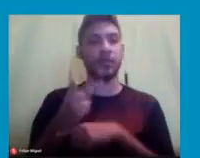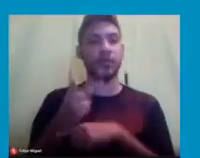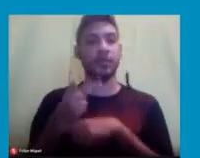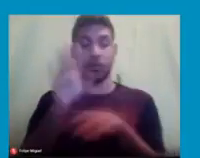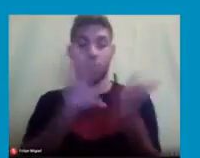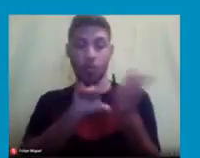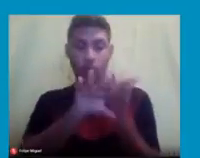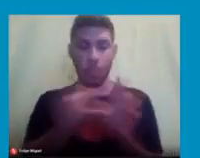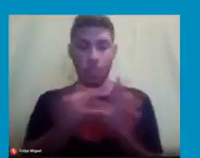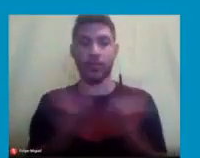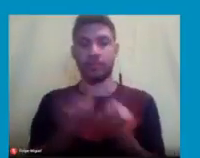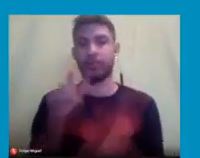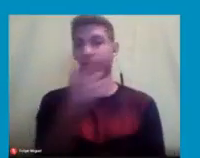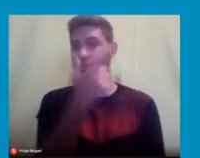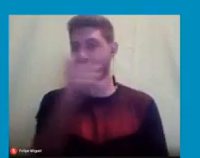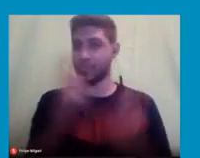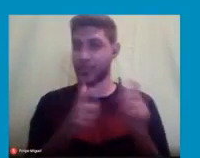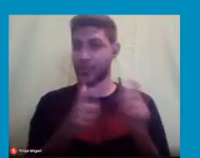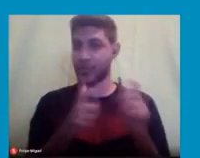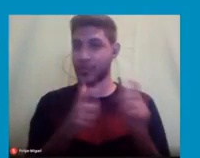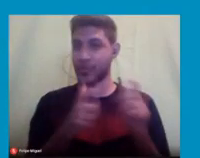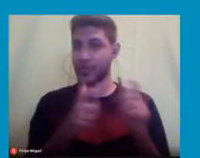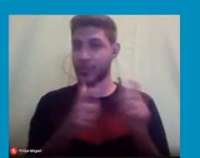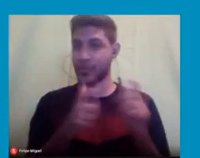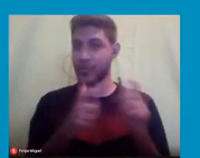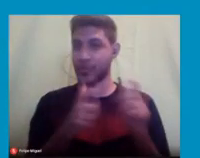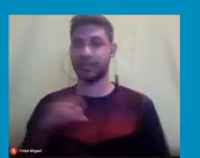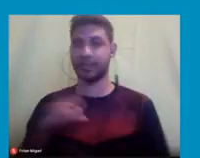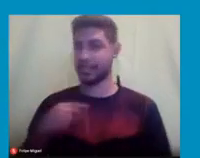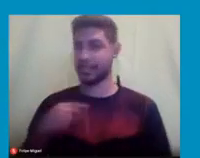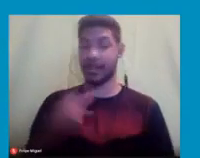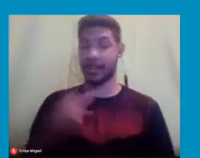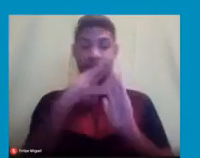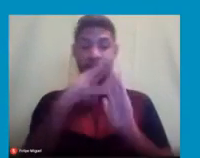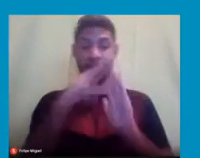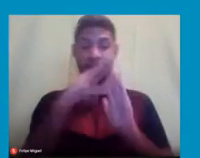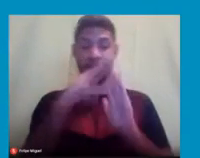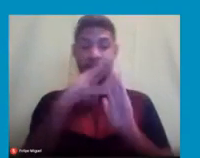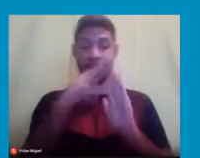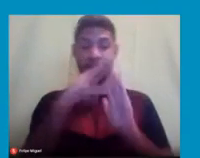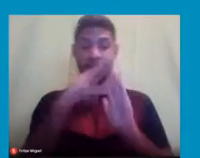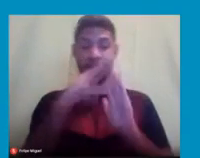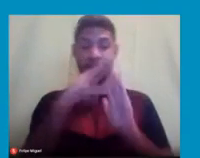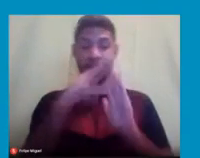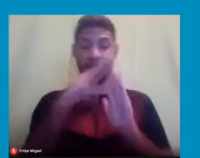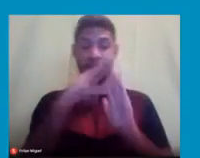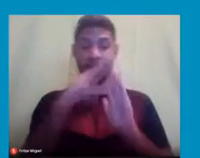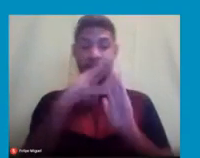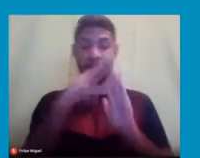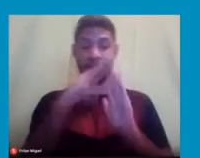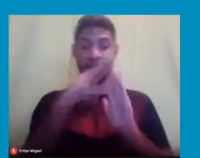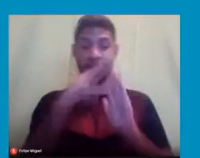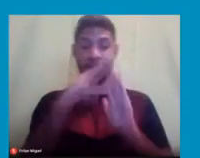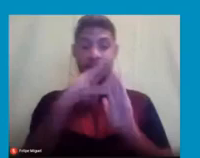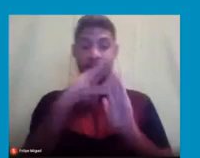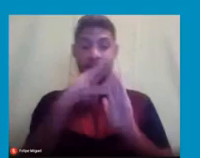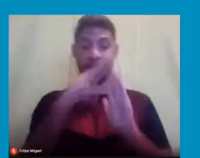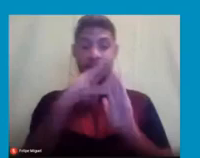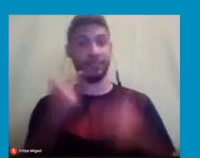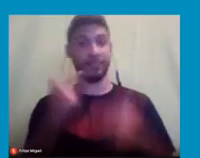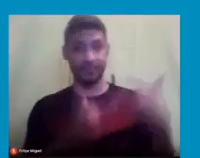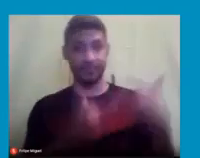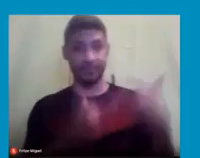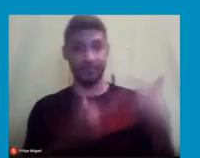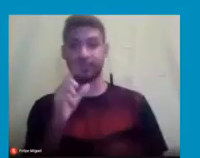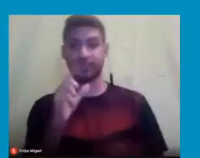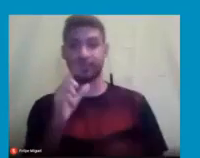buscarem em outros lugares de pesquisa as referências para conhecer. São trabalhos muito relevantes, os trabalhos do Carlos